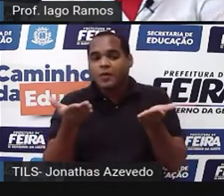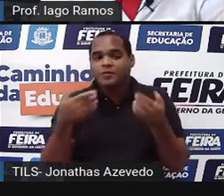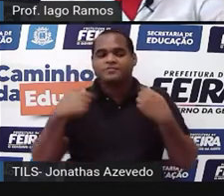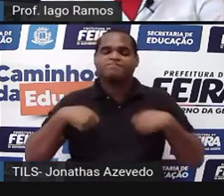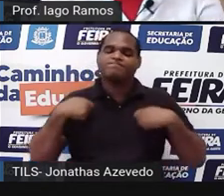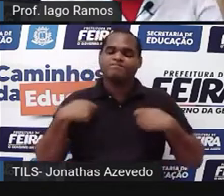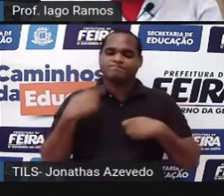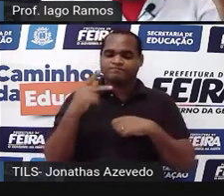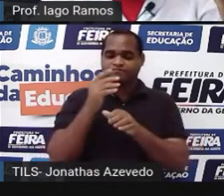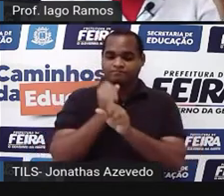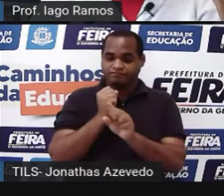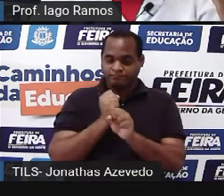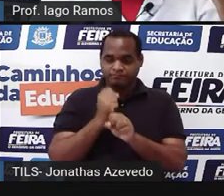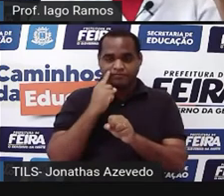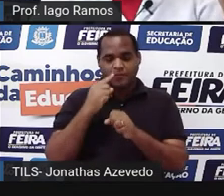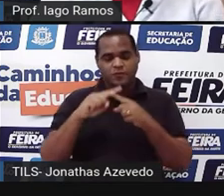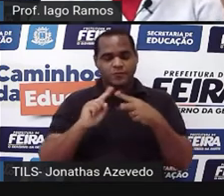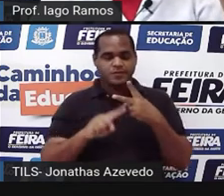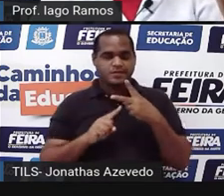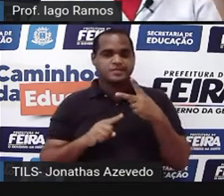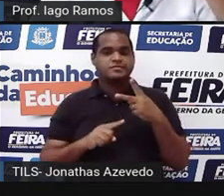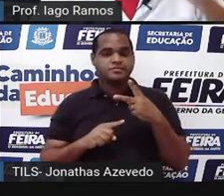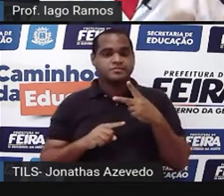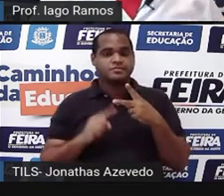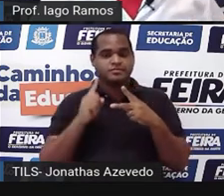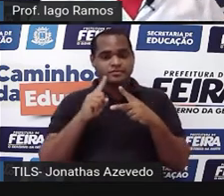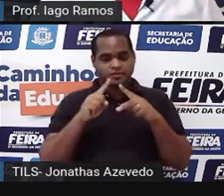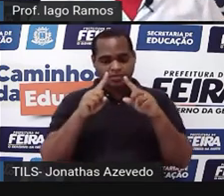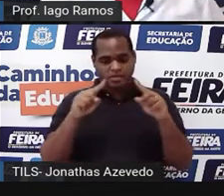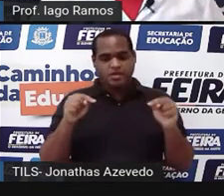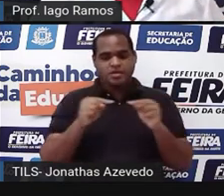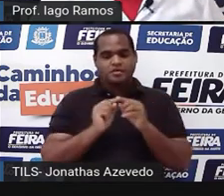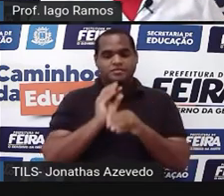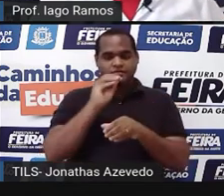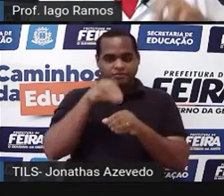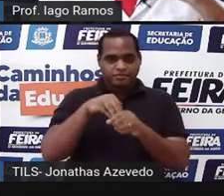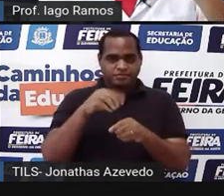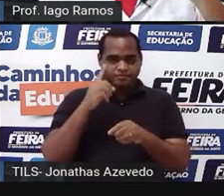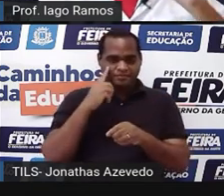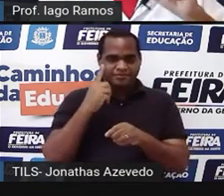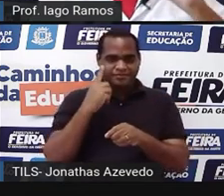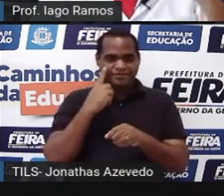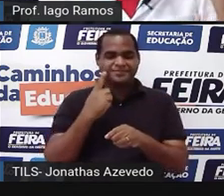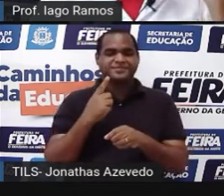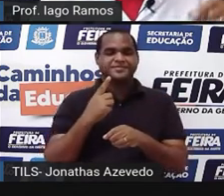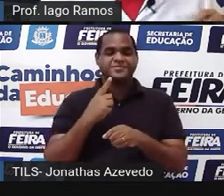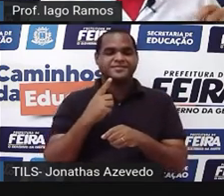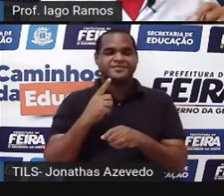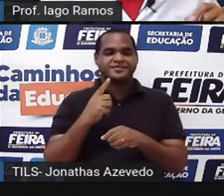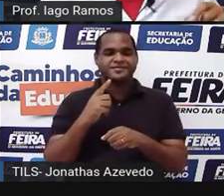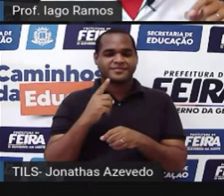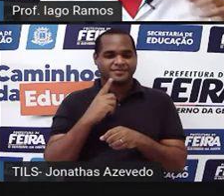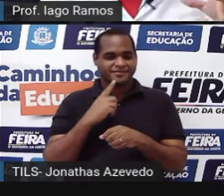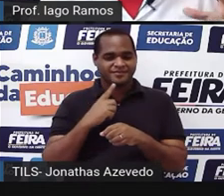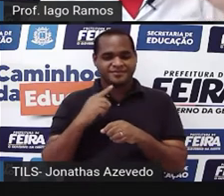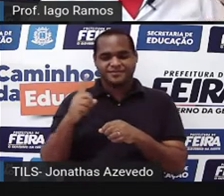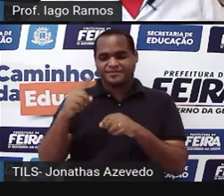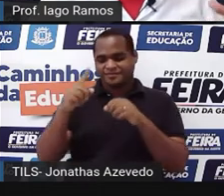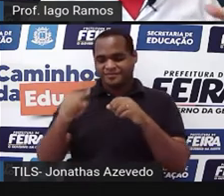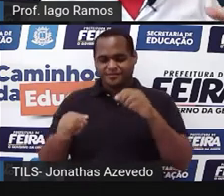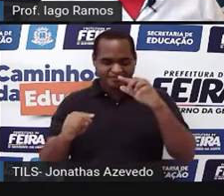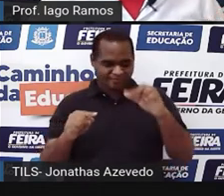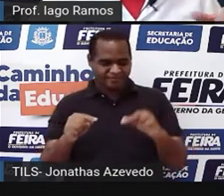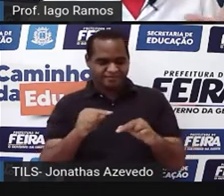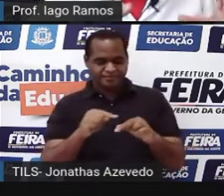da medida de duas coisas, dos ângulos internos das figuras e a medida dos lados. Os